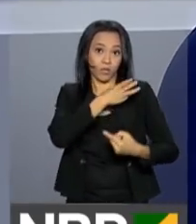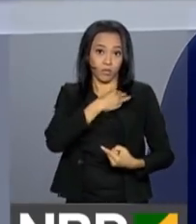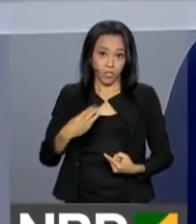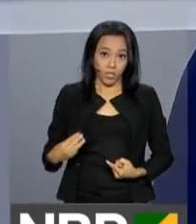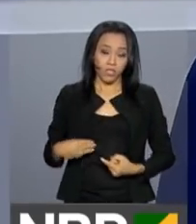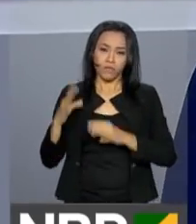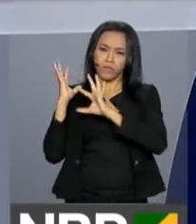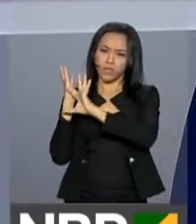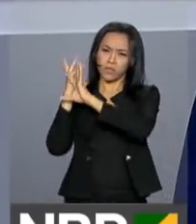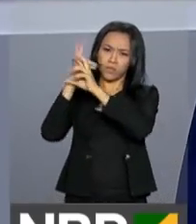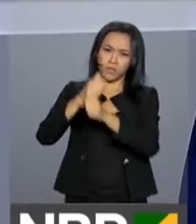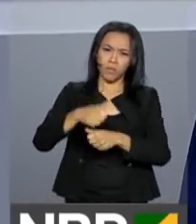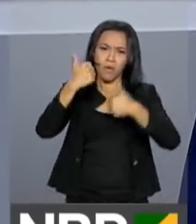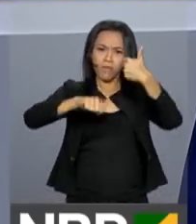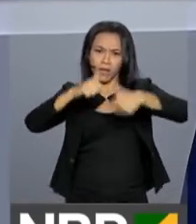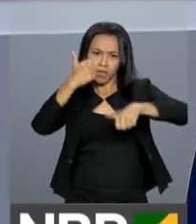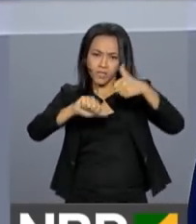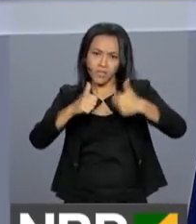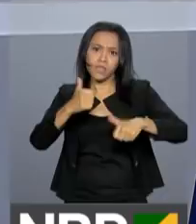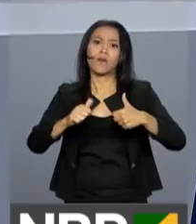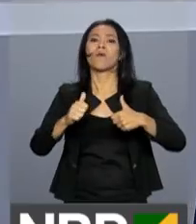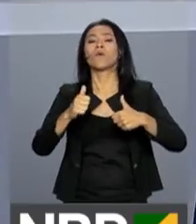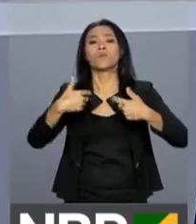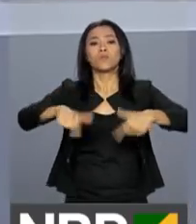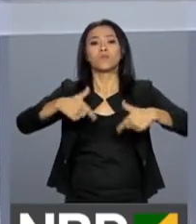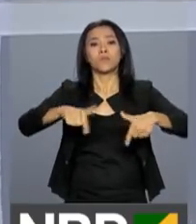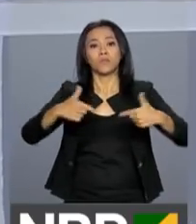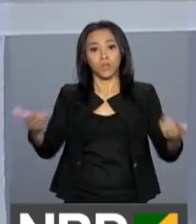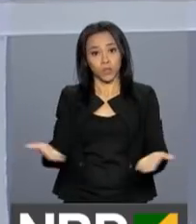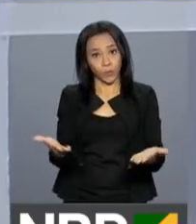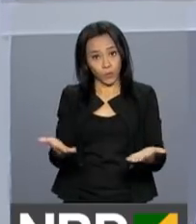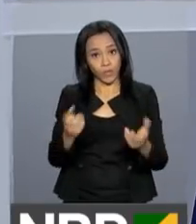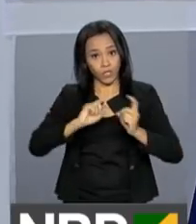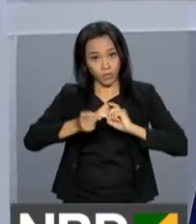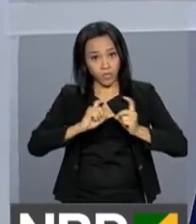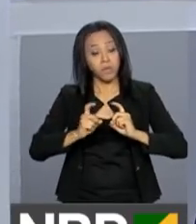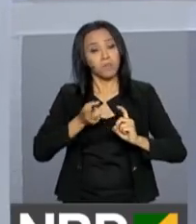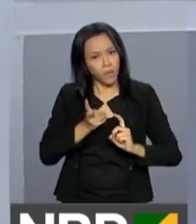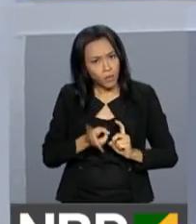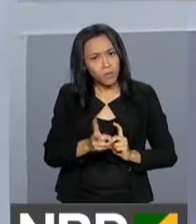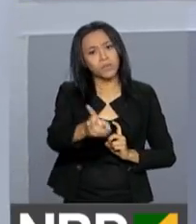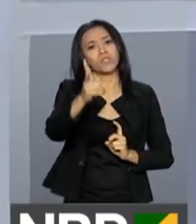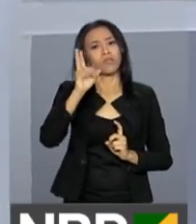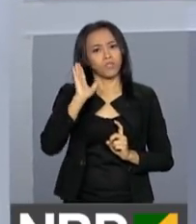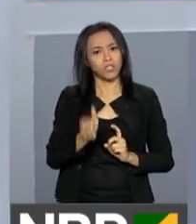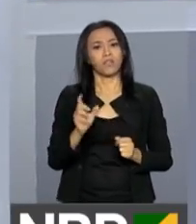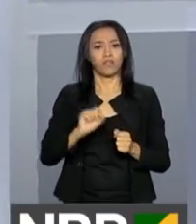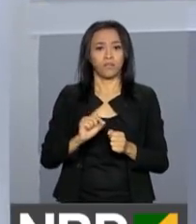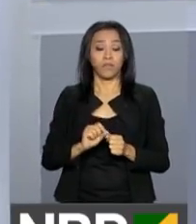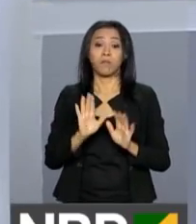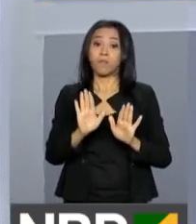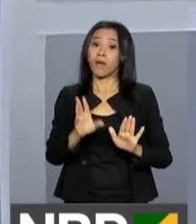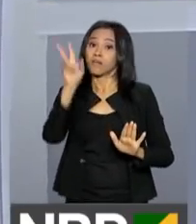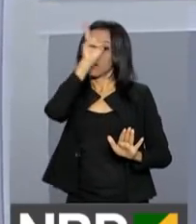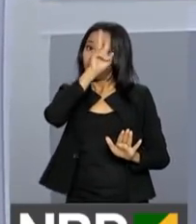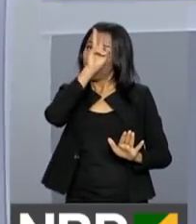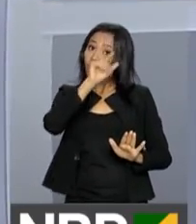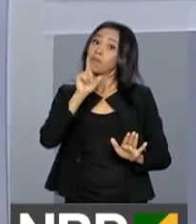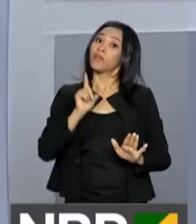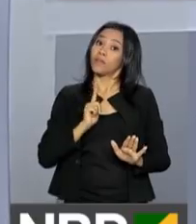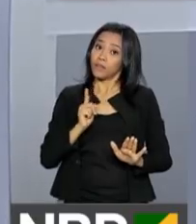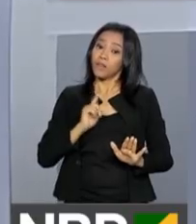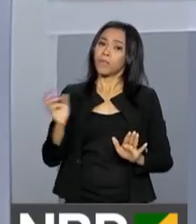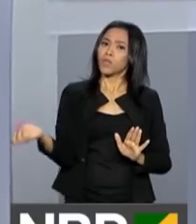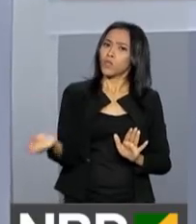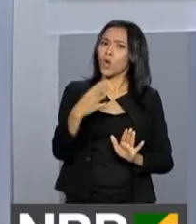das principais ações da atual gestão e disse que a idéia é dar continuidade ao que já vem sendo feito mas também lembrou que existe espaço para